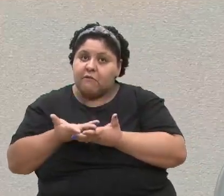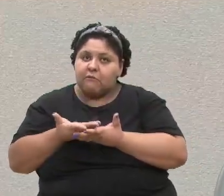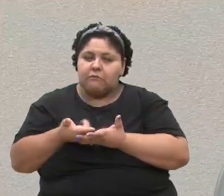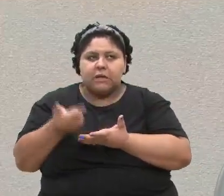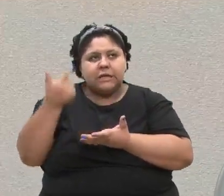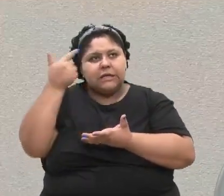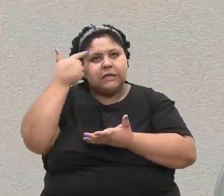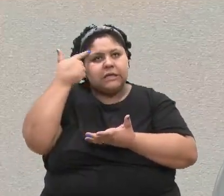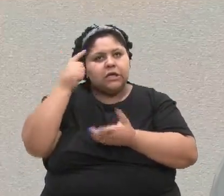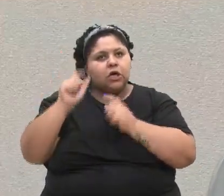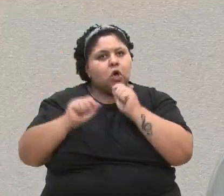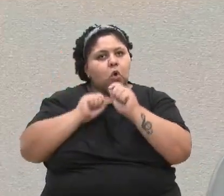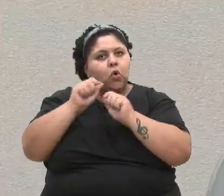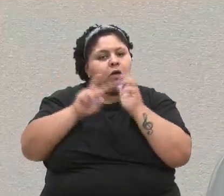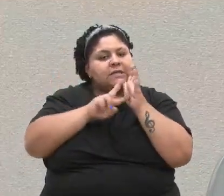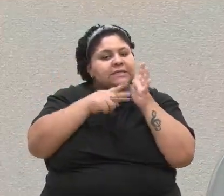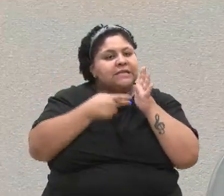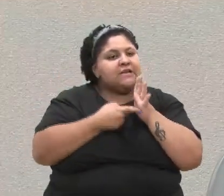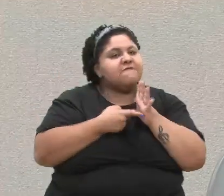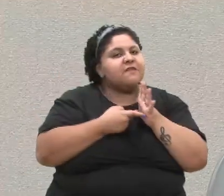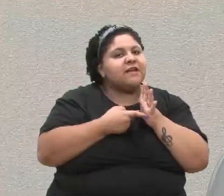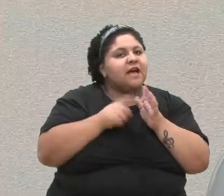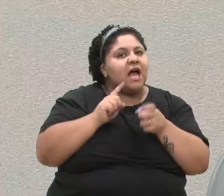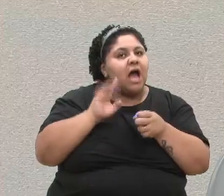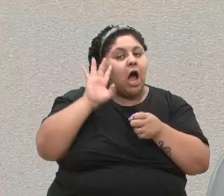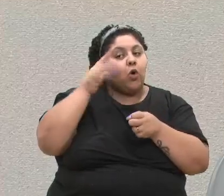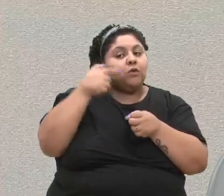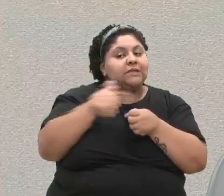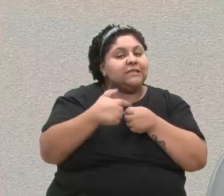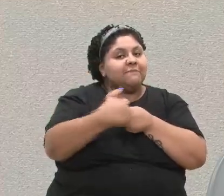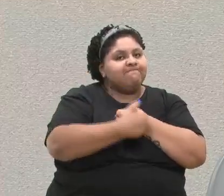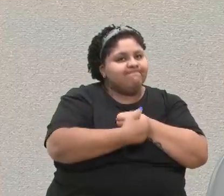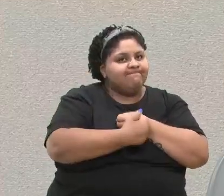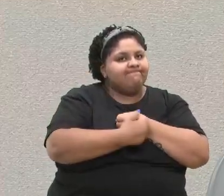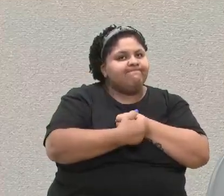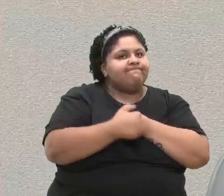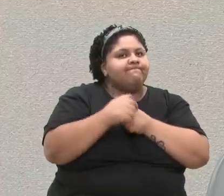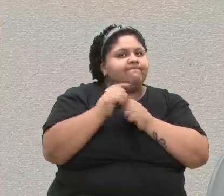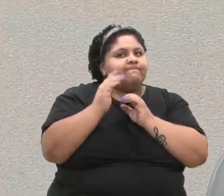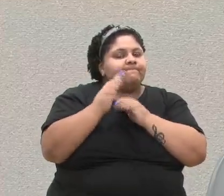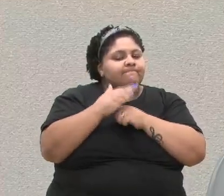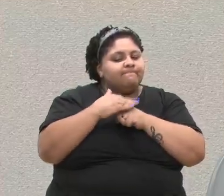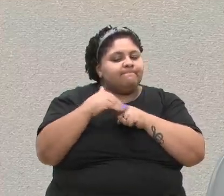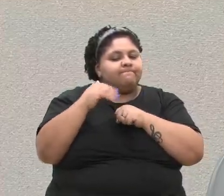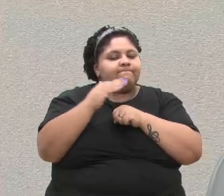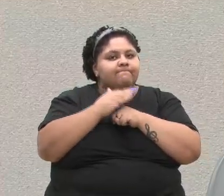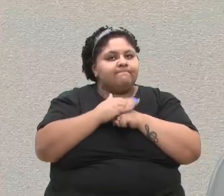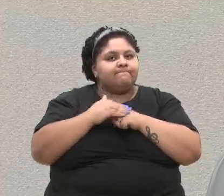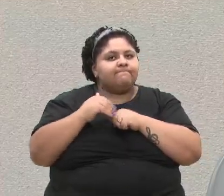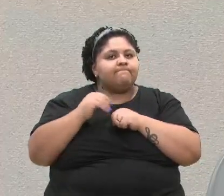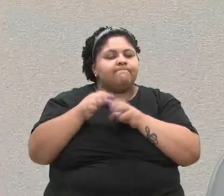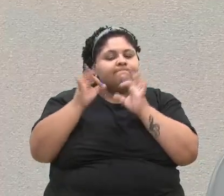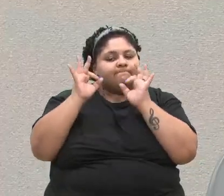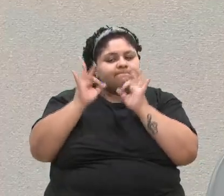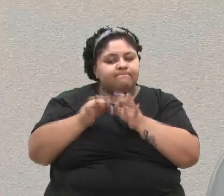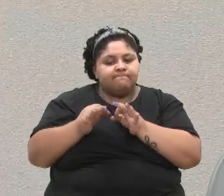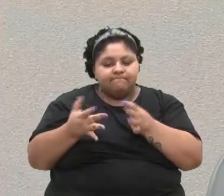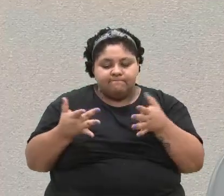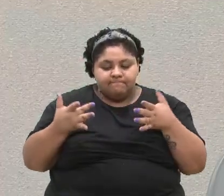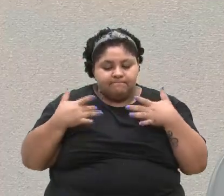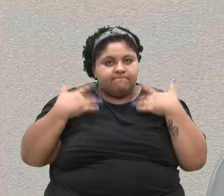entenderam o que realmente estava acontecendo na cidade. O senhor foi, assim, de uma pureza e de uma grandeza que